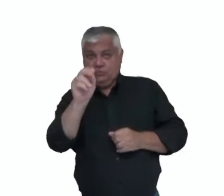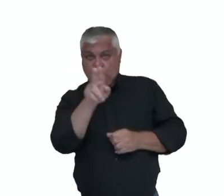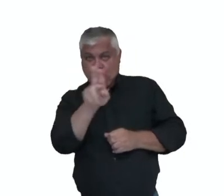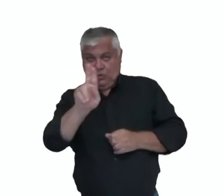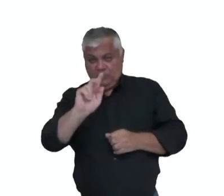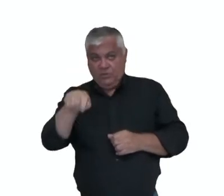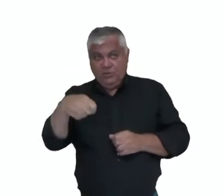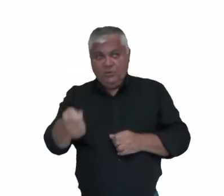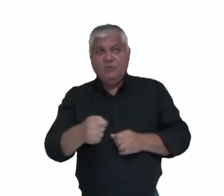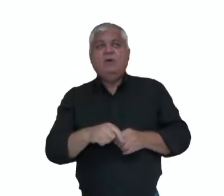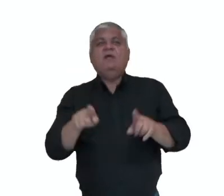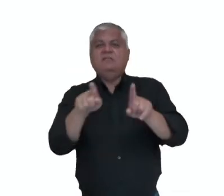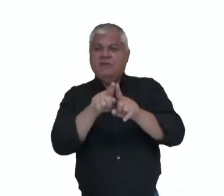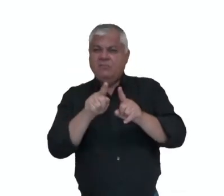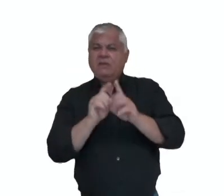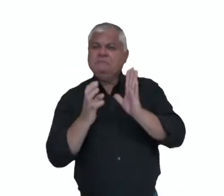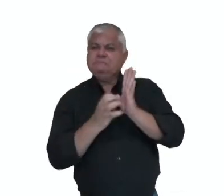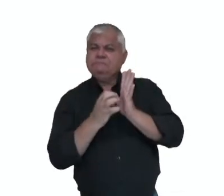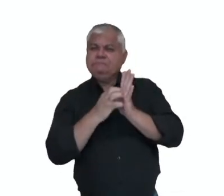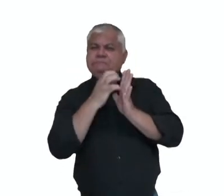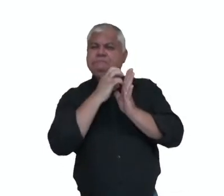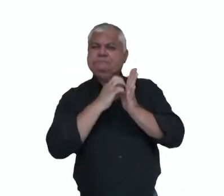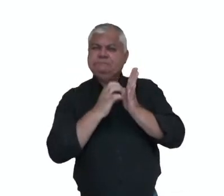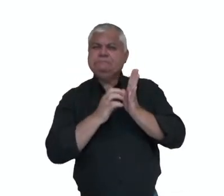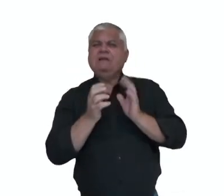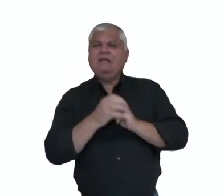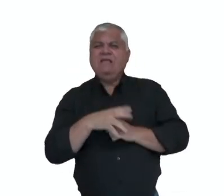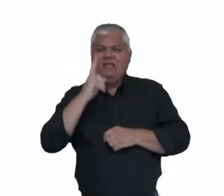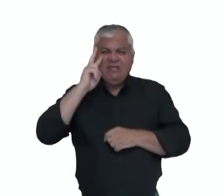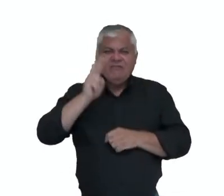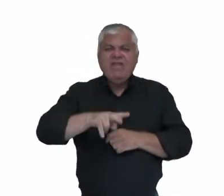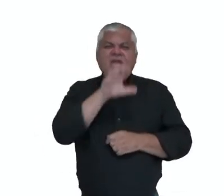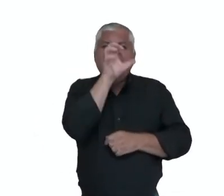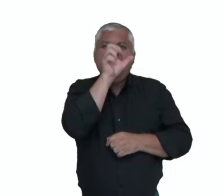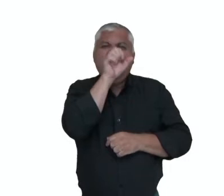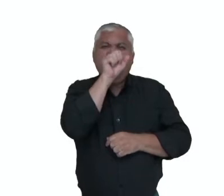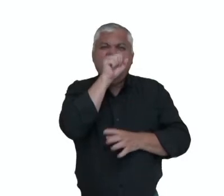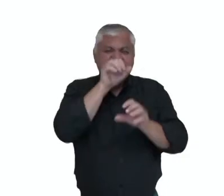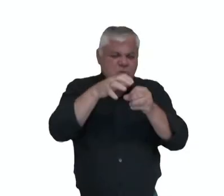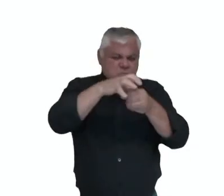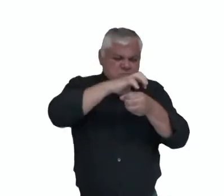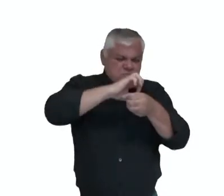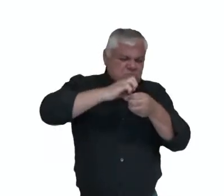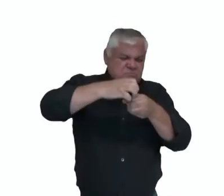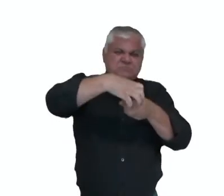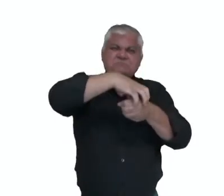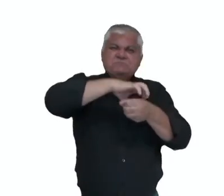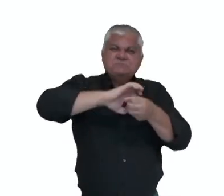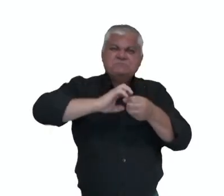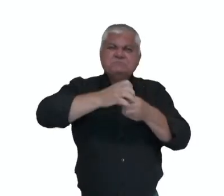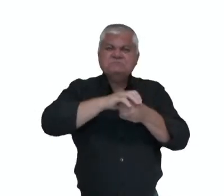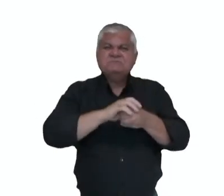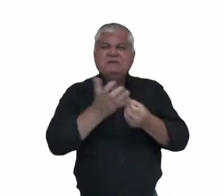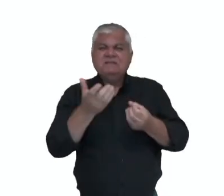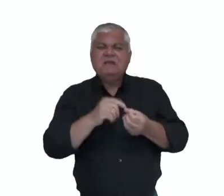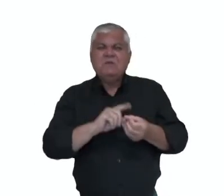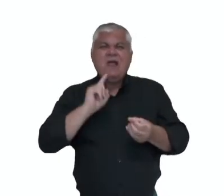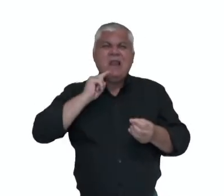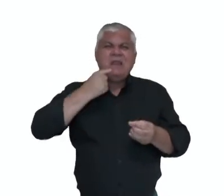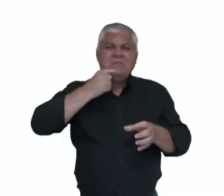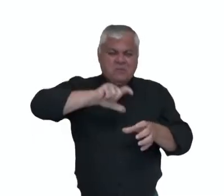formar esse bolor também que a gente encontra principalmente nos alimentos, tá? Então aqui a gente tem um limão, né? Ele